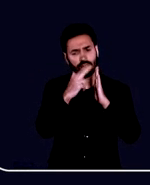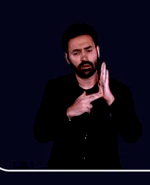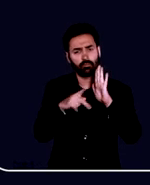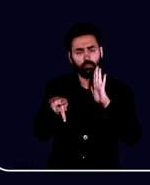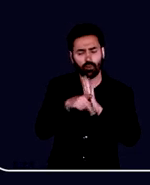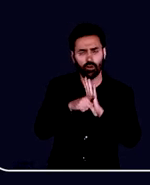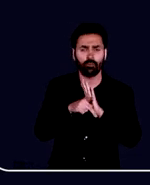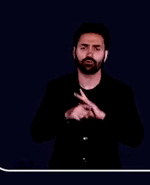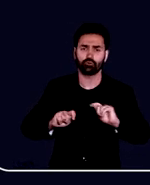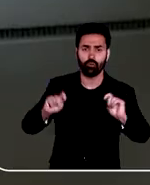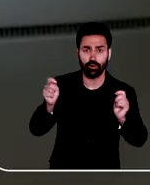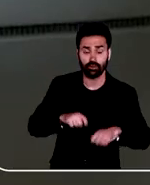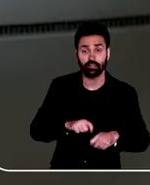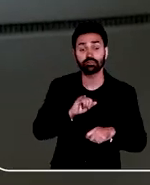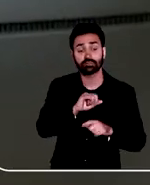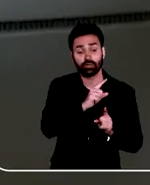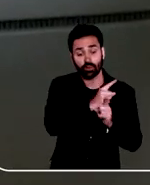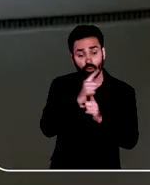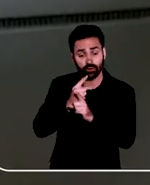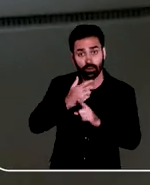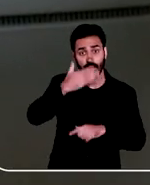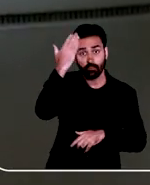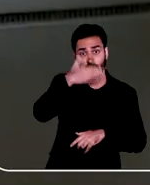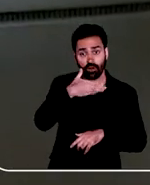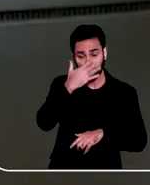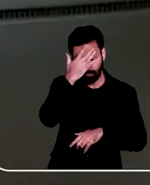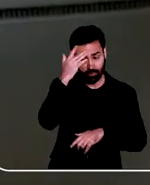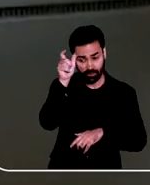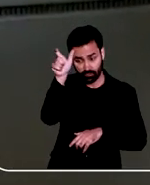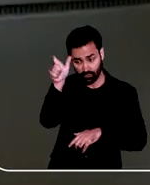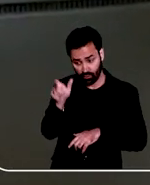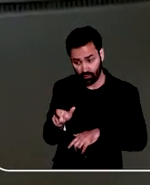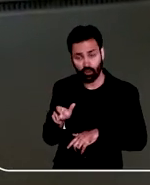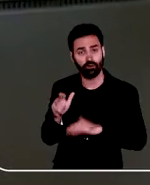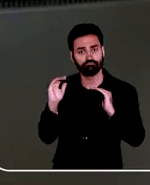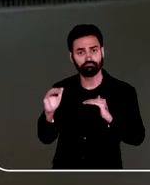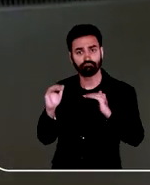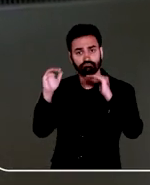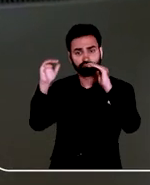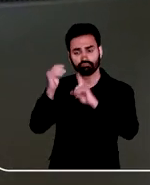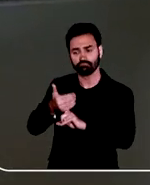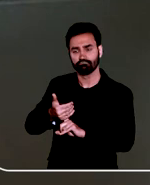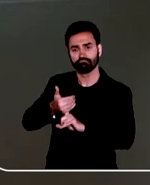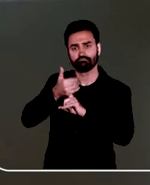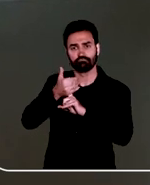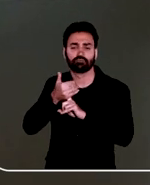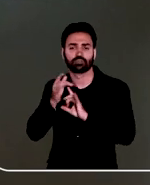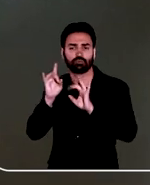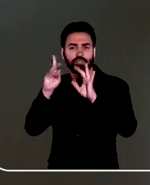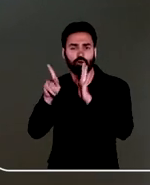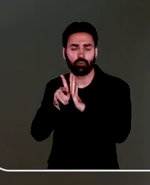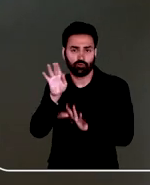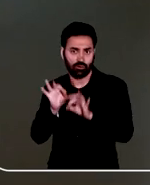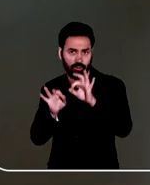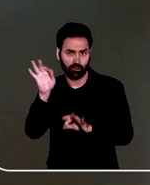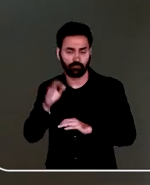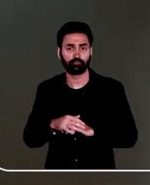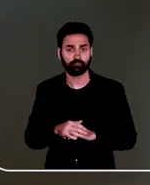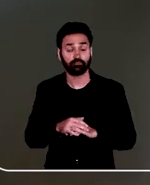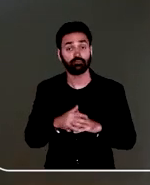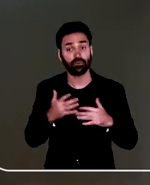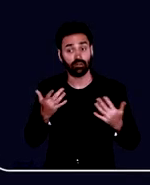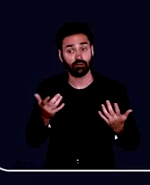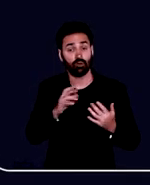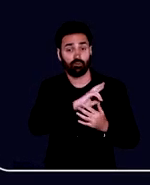de competência na hipótese do encontro fortuito de provas que envolva a autoridade com foro por prerrogativa